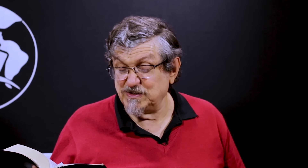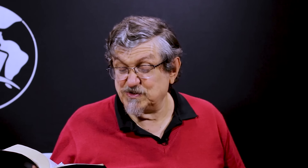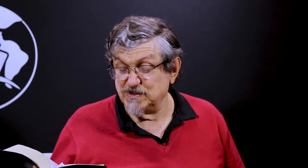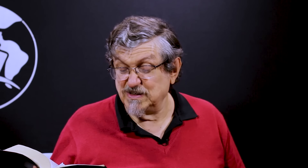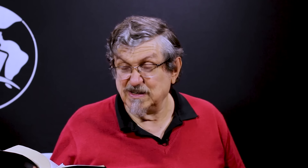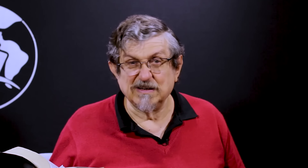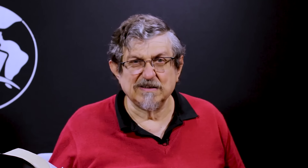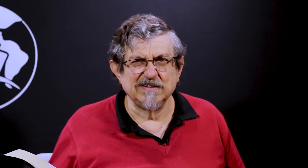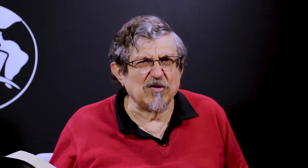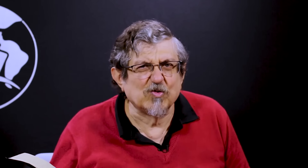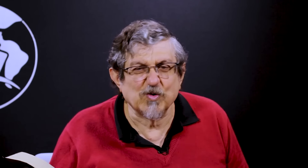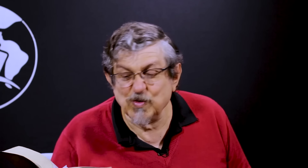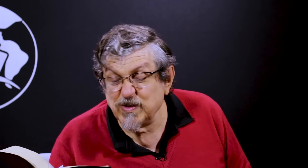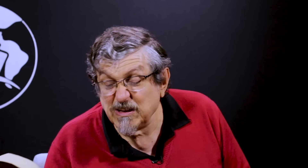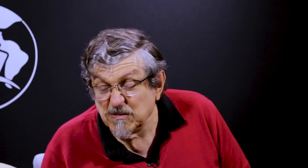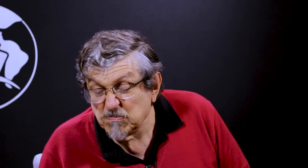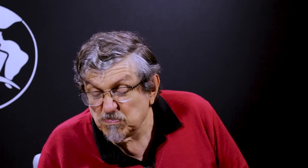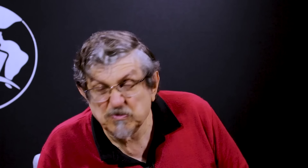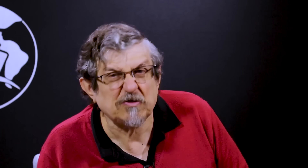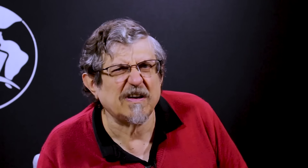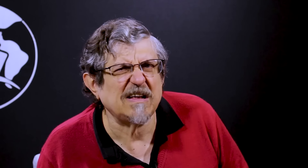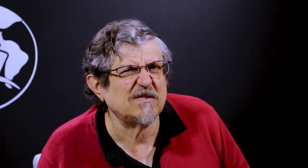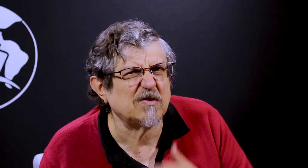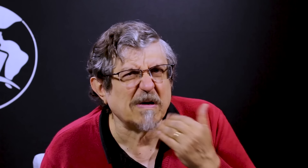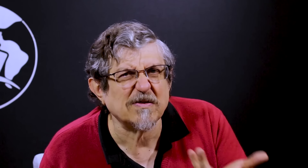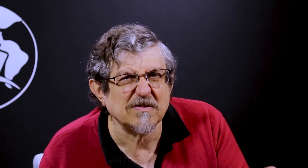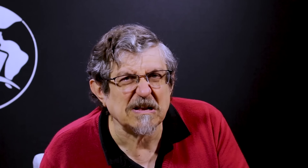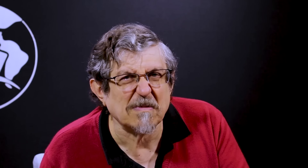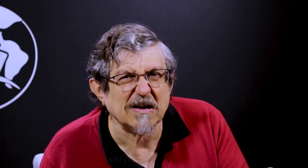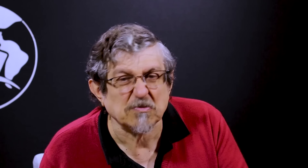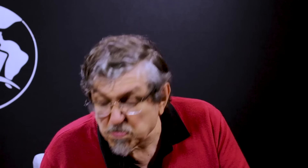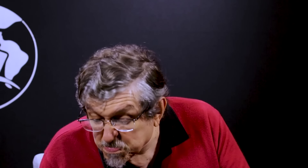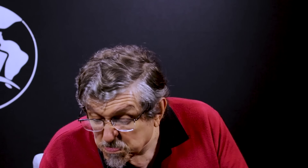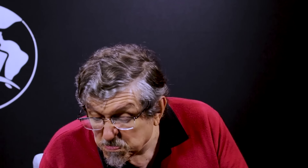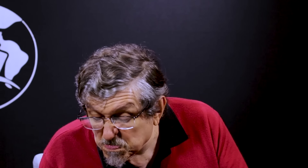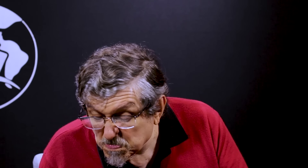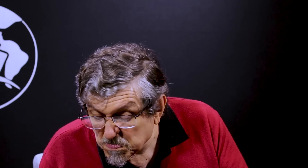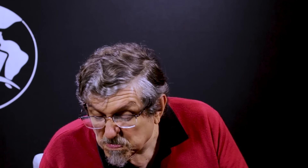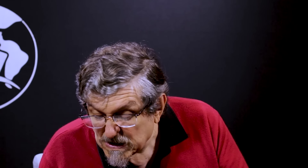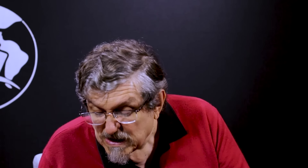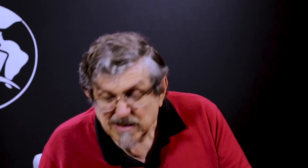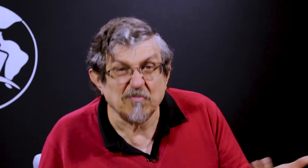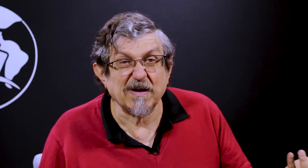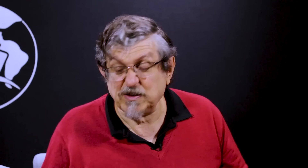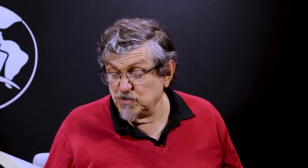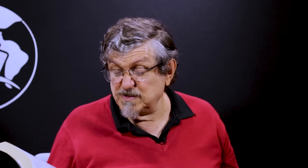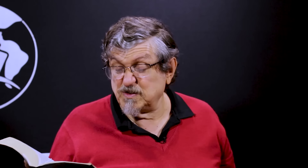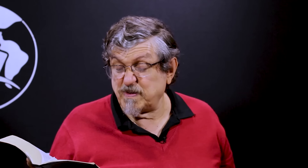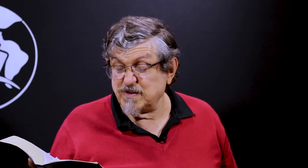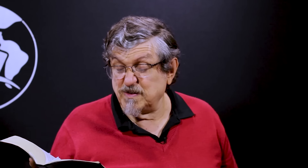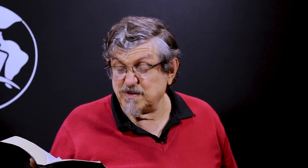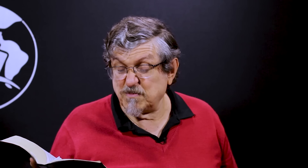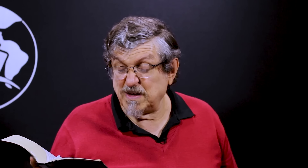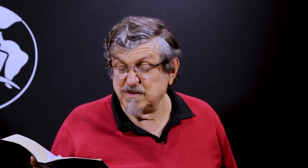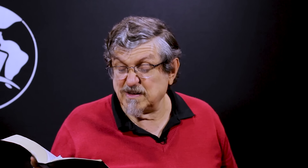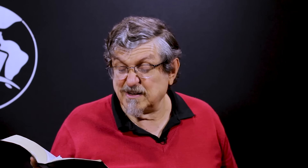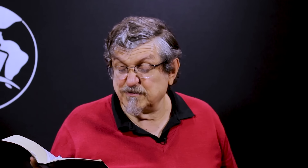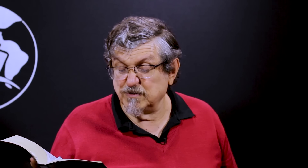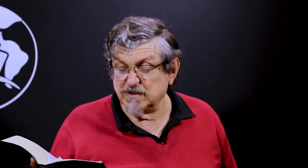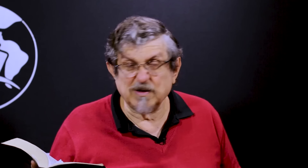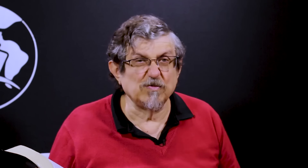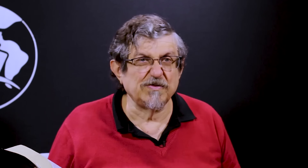seguinte não cruzem diferentes espécies de animais não plantem duas espécies de semente